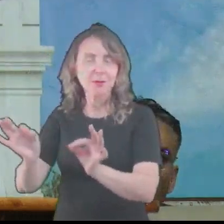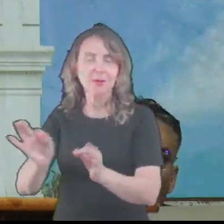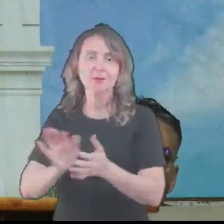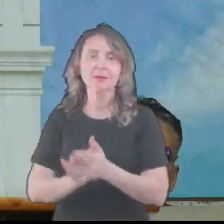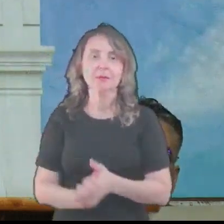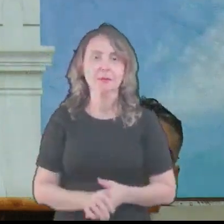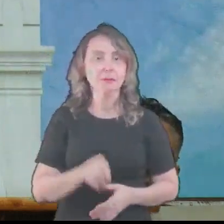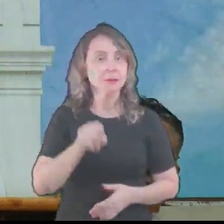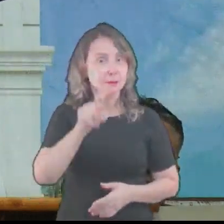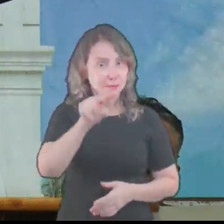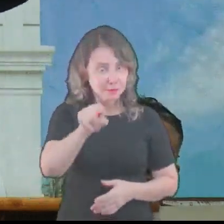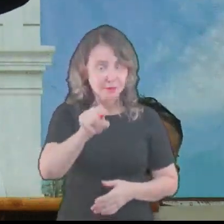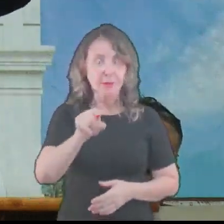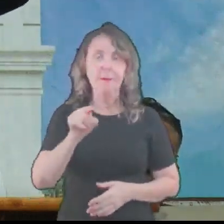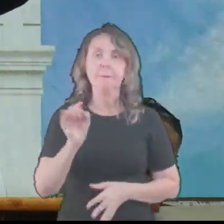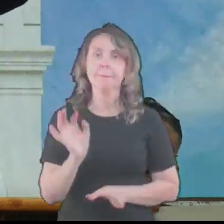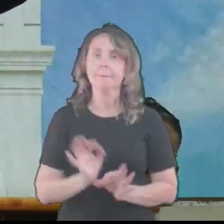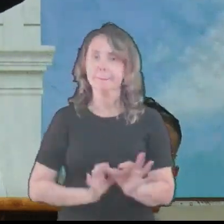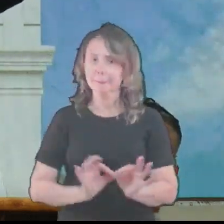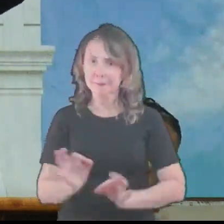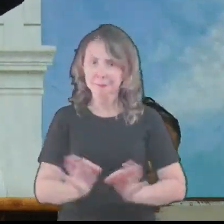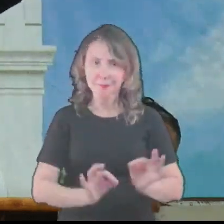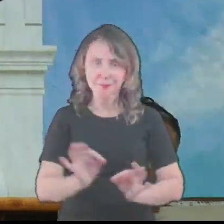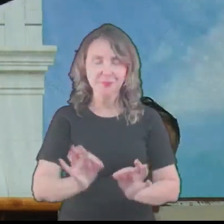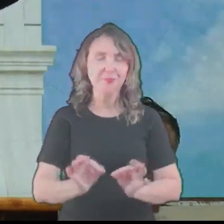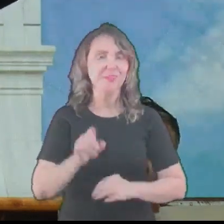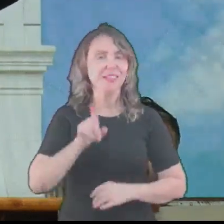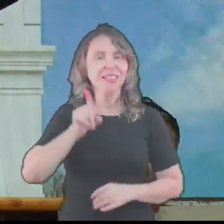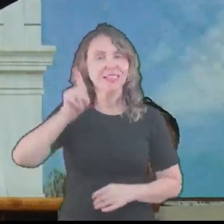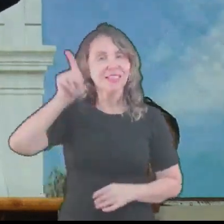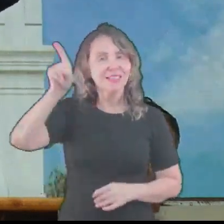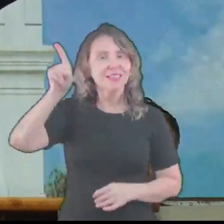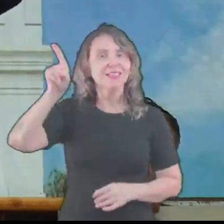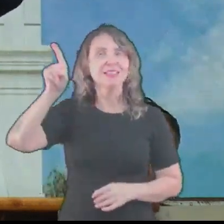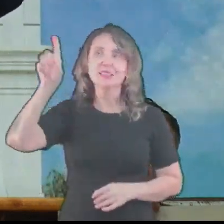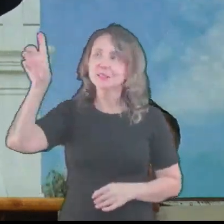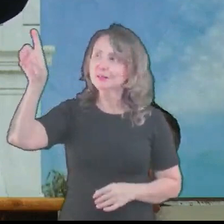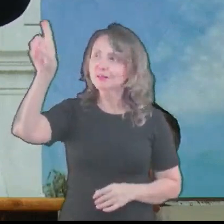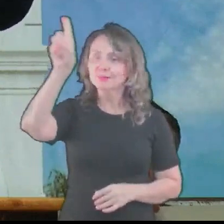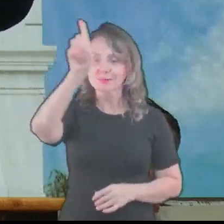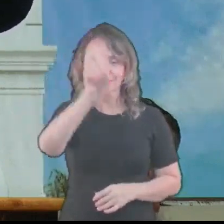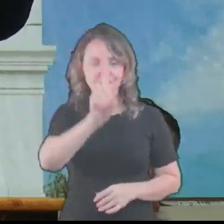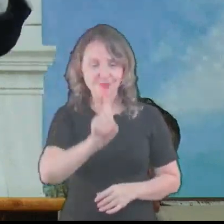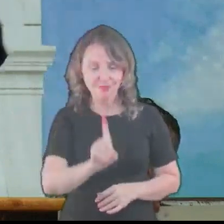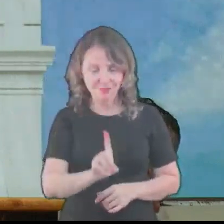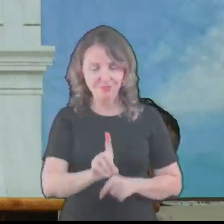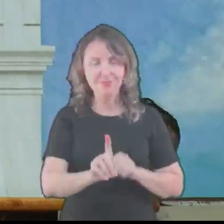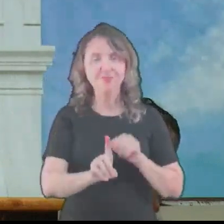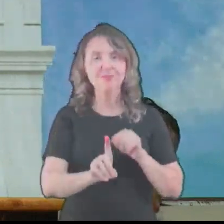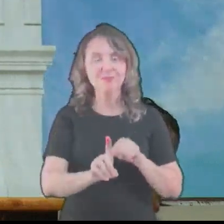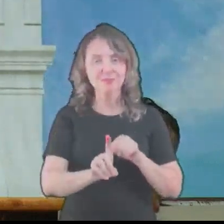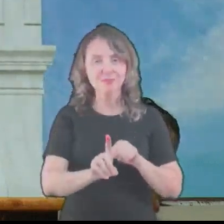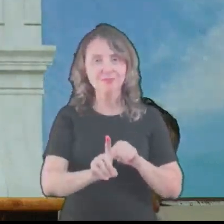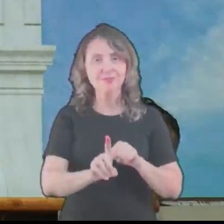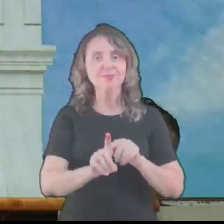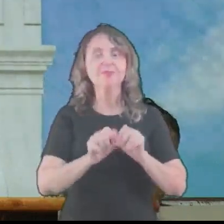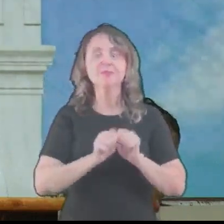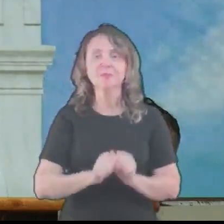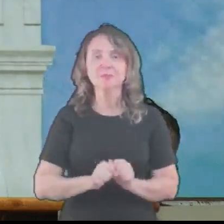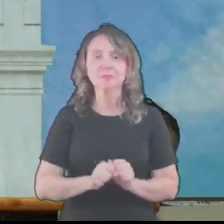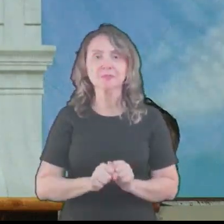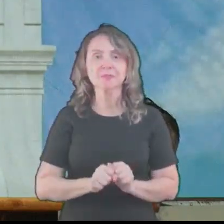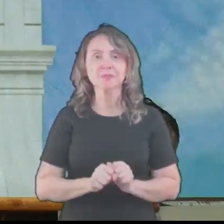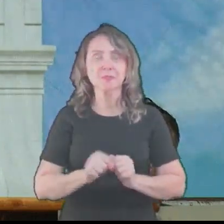para nesta noite o Eterno, aquele que fala, que está no meio da igreja, está derrubando